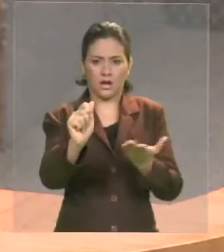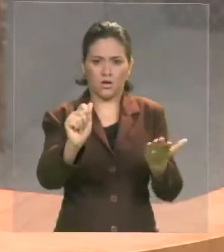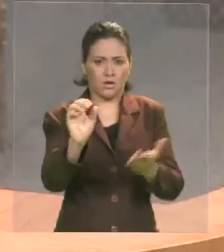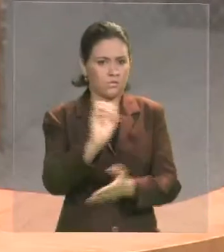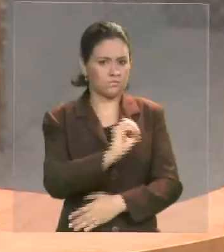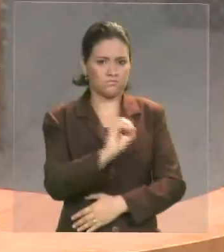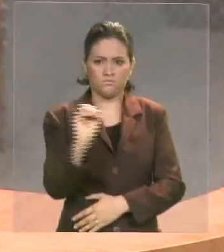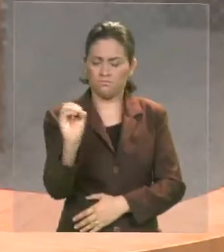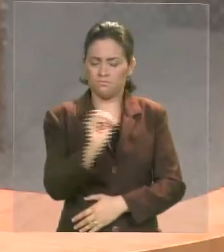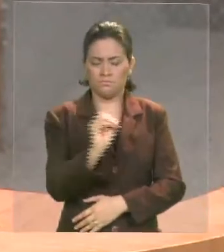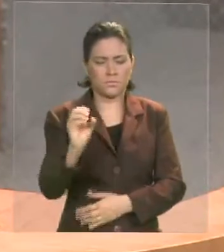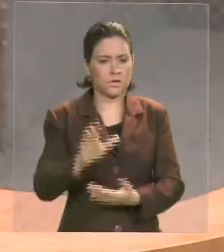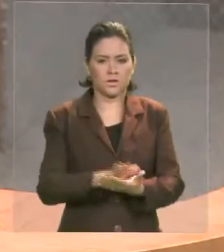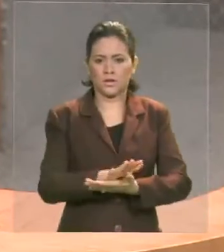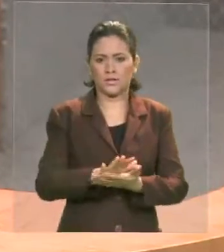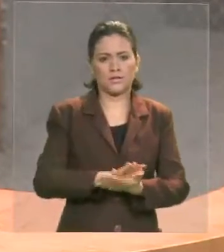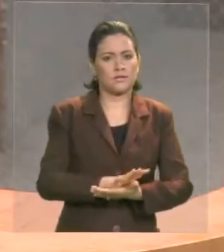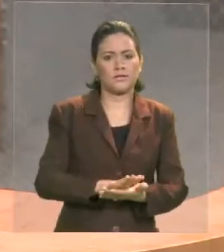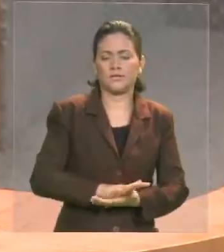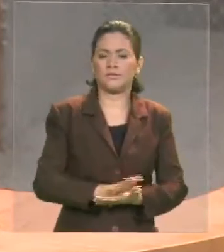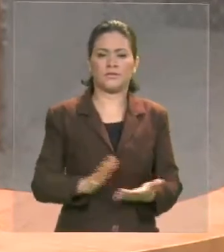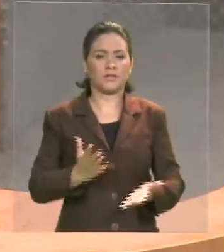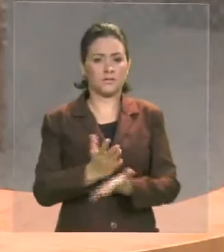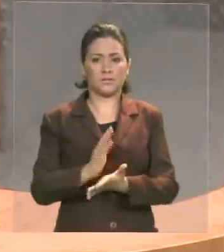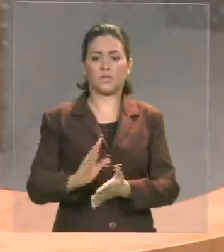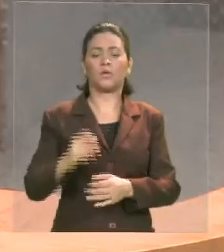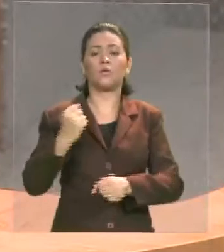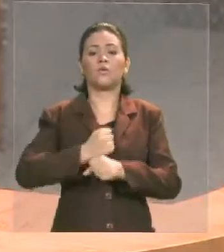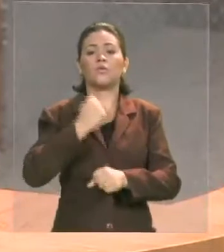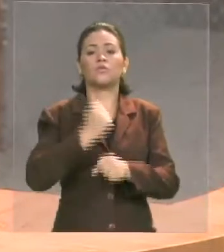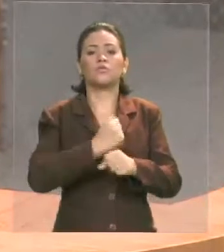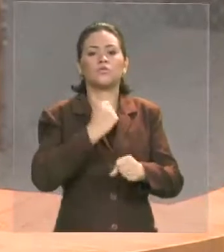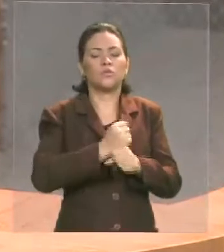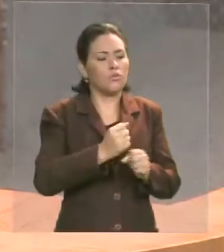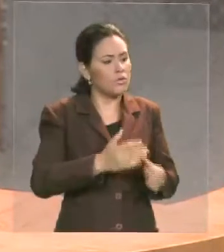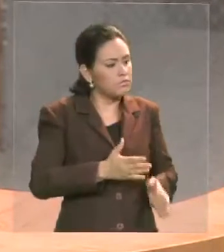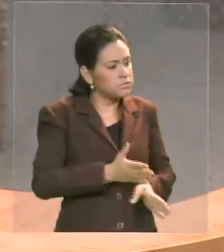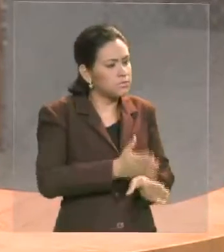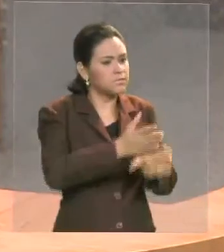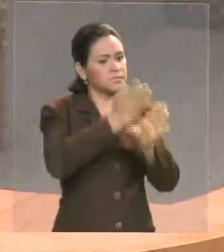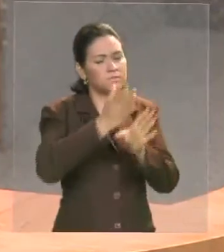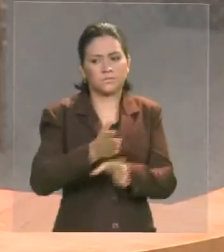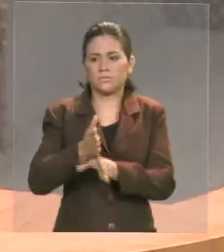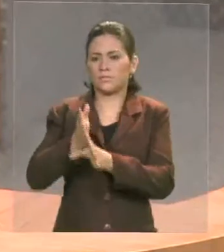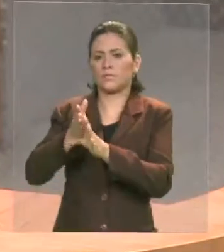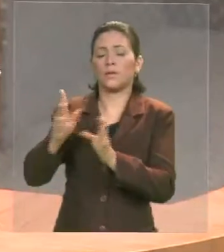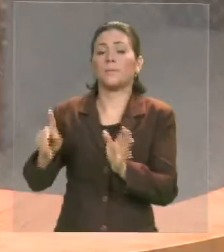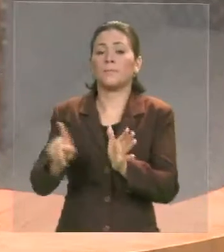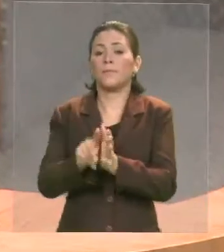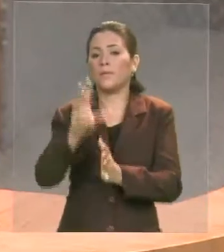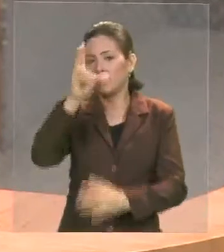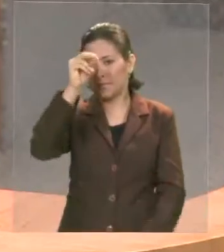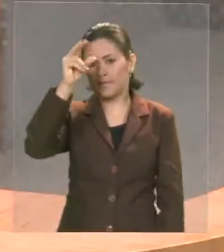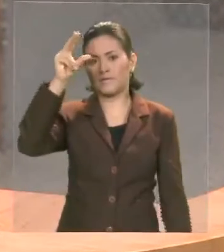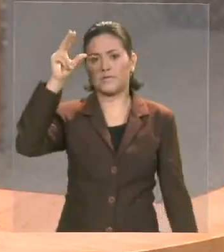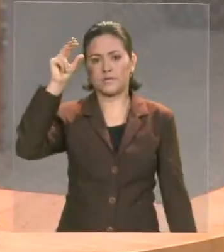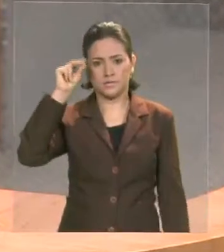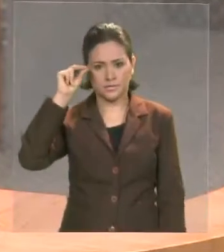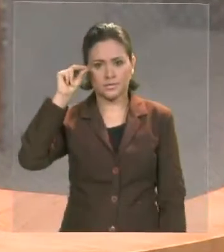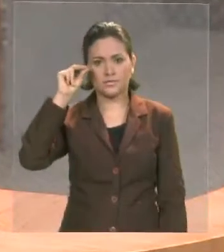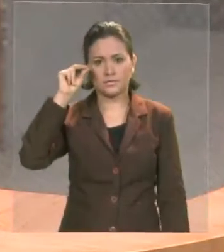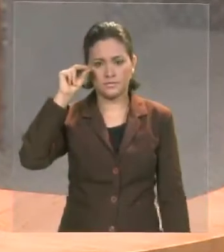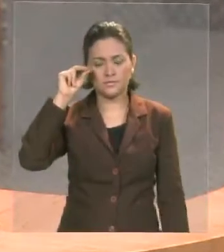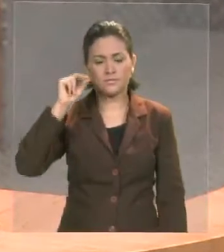Mirizal já pelas mãos do próprio prefeito Amauri, que com recurso próprio construiu a última escola de taipa